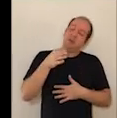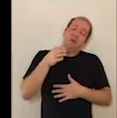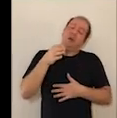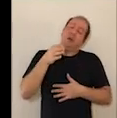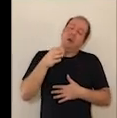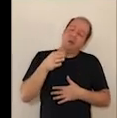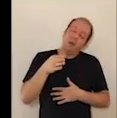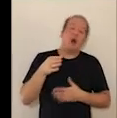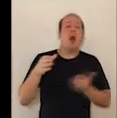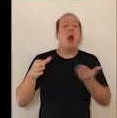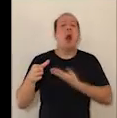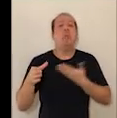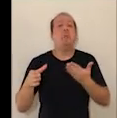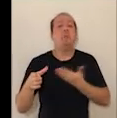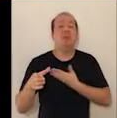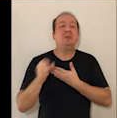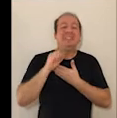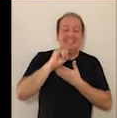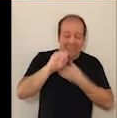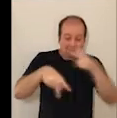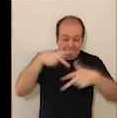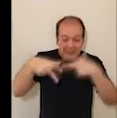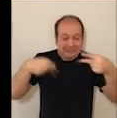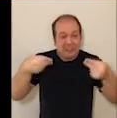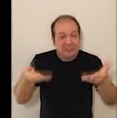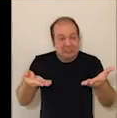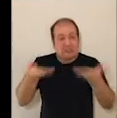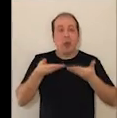só considera seu amigo quem lhe traz algum presente?